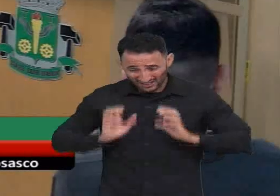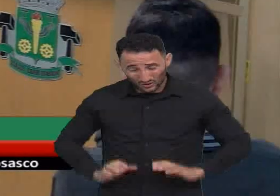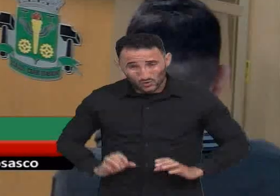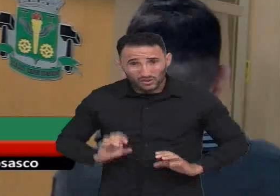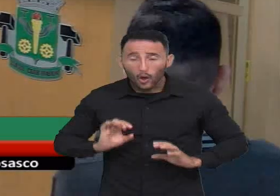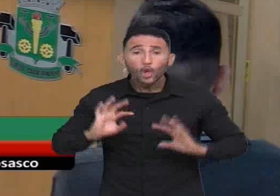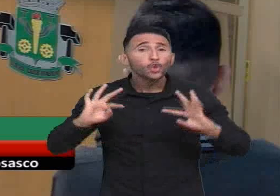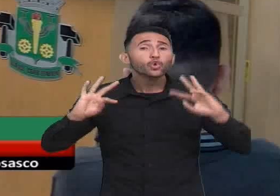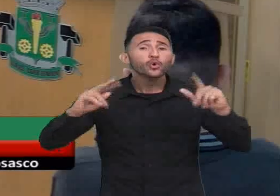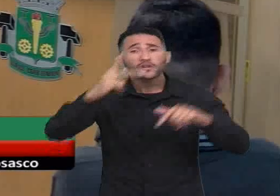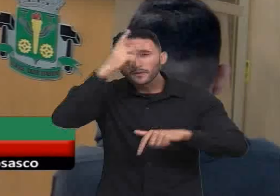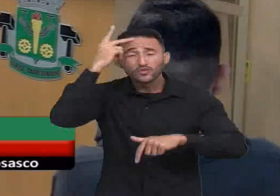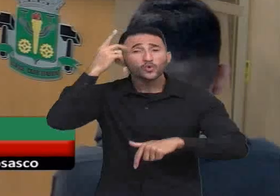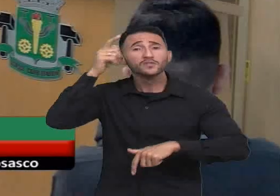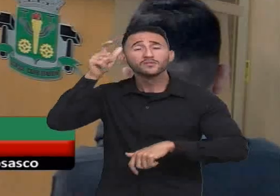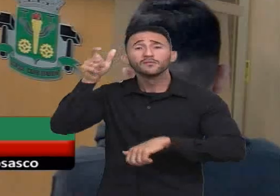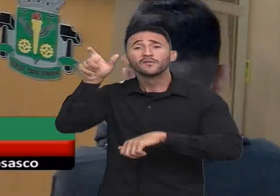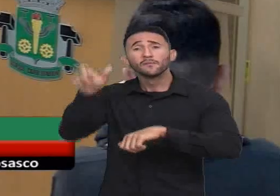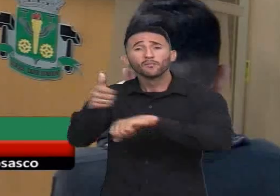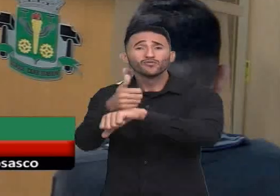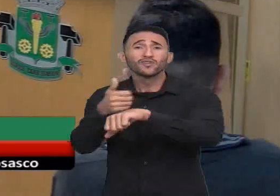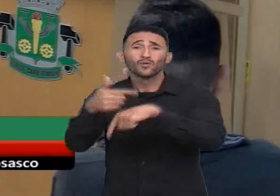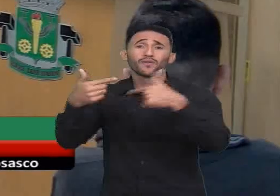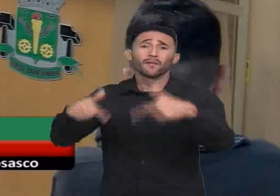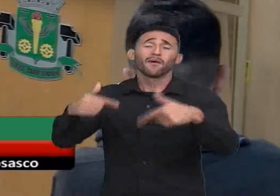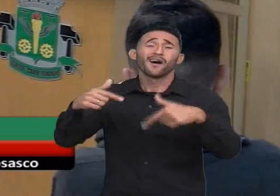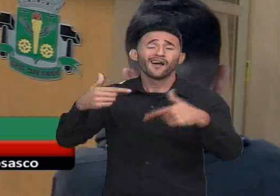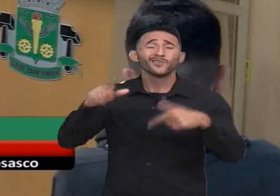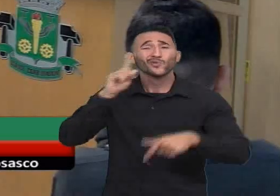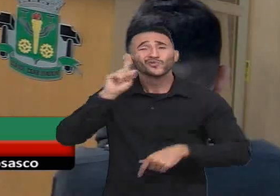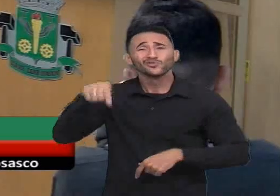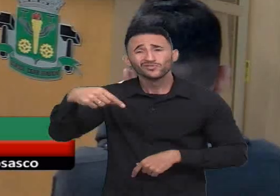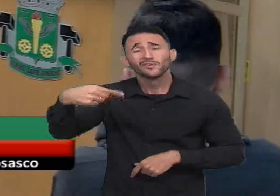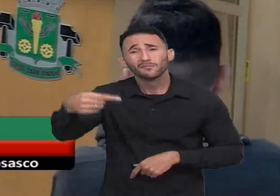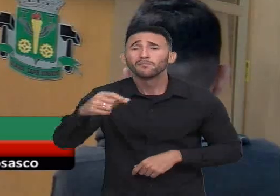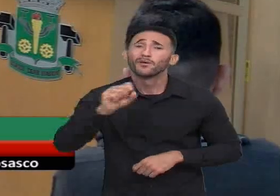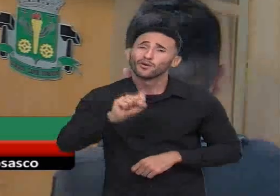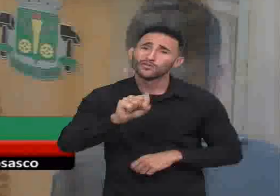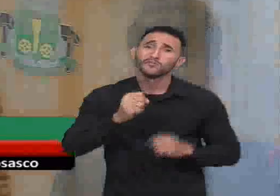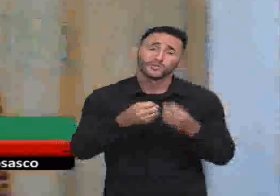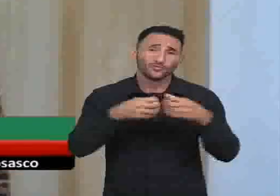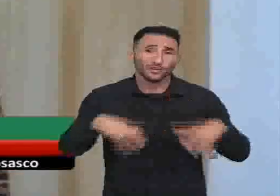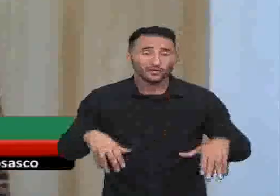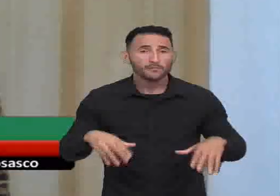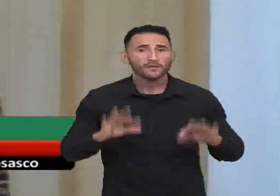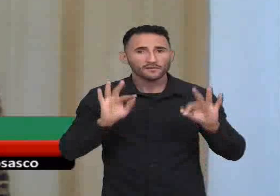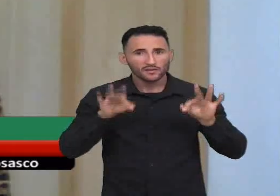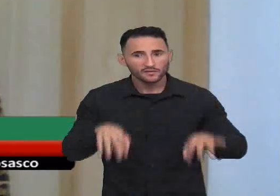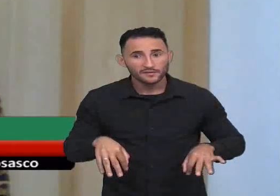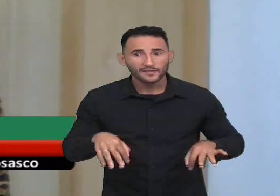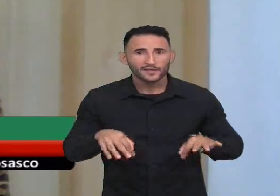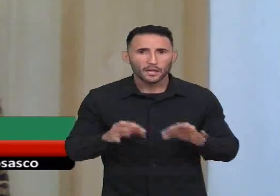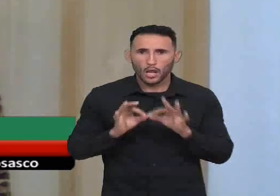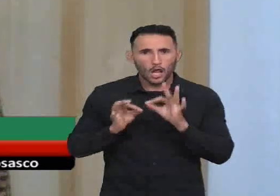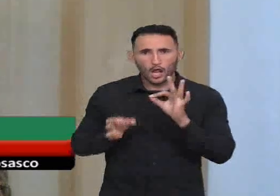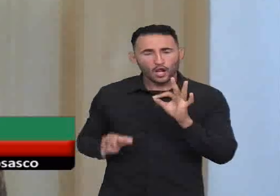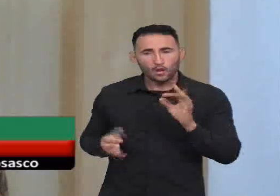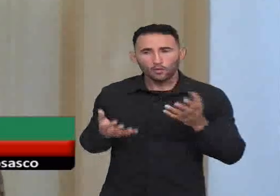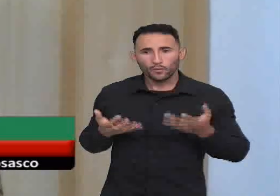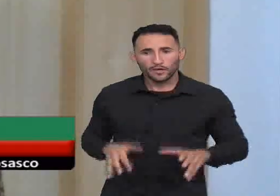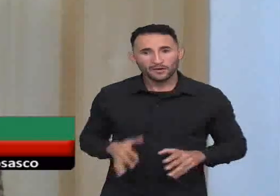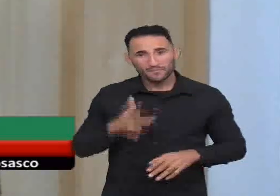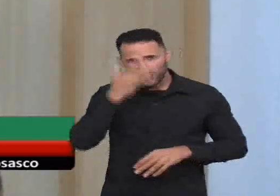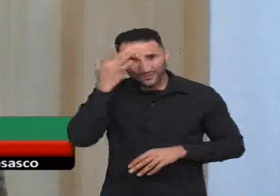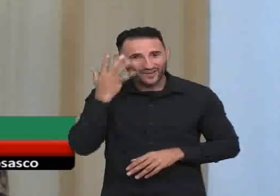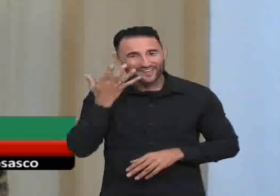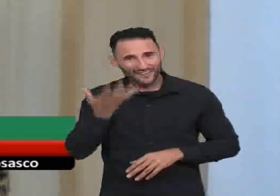e cada trabalhador que está lá no dia a dia. E, para finalizar, eu não vou me alongar muito, inclusive, se alguém já quiser